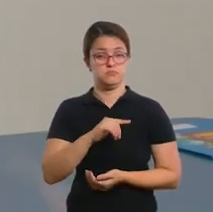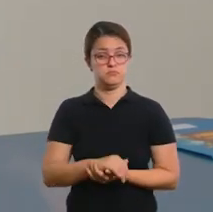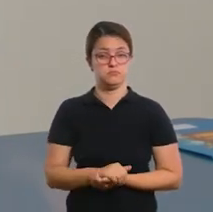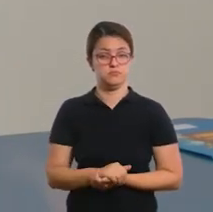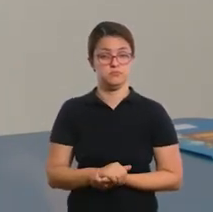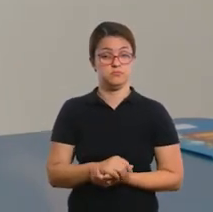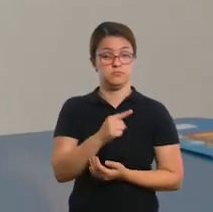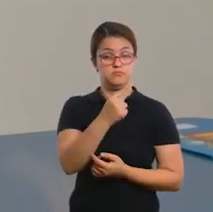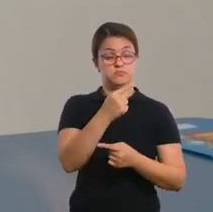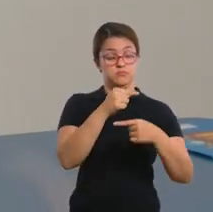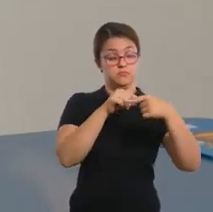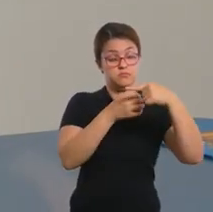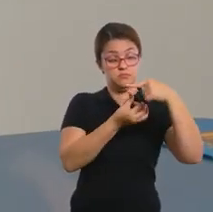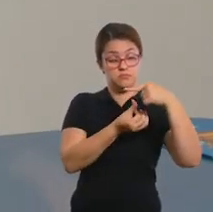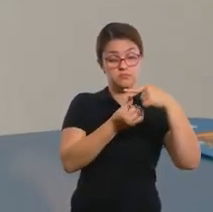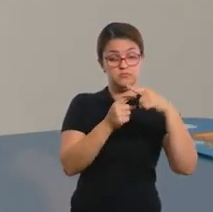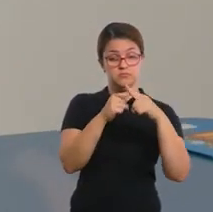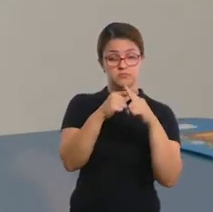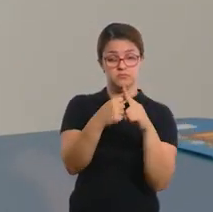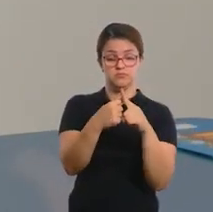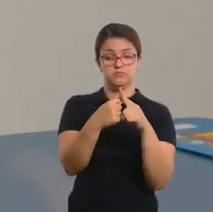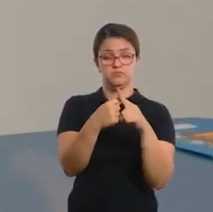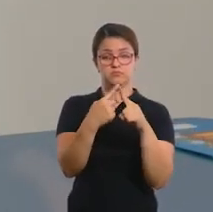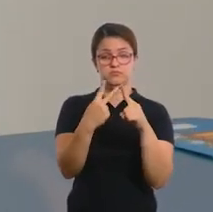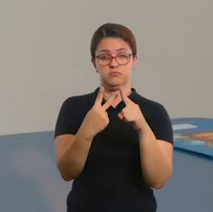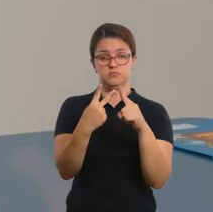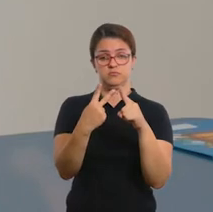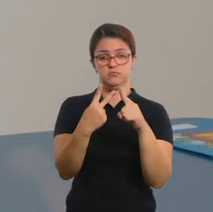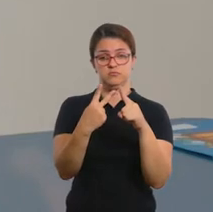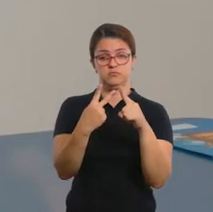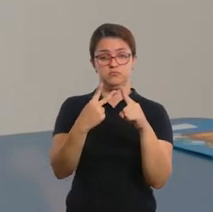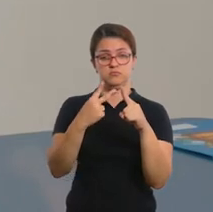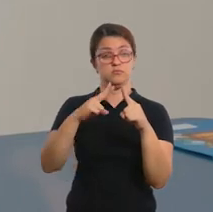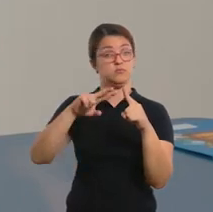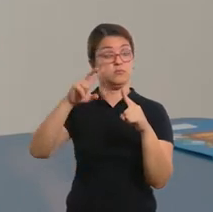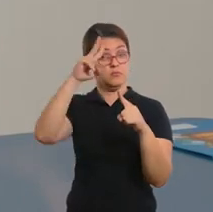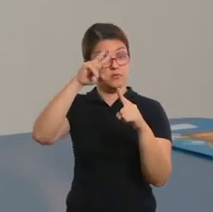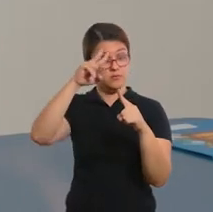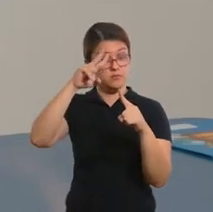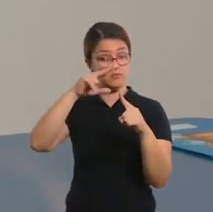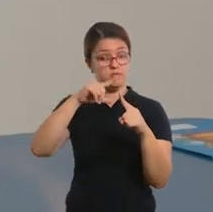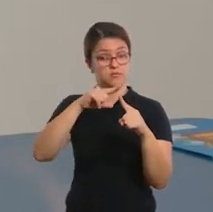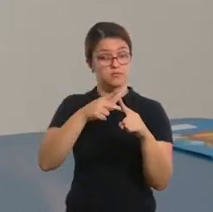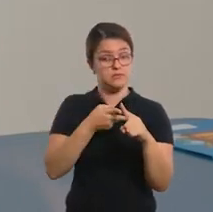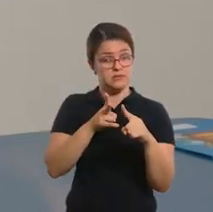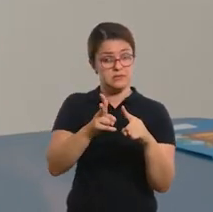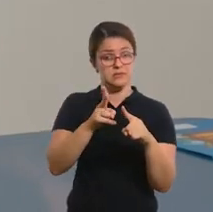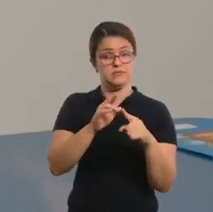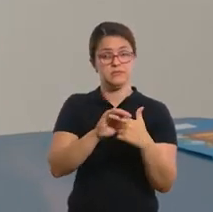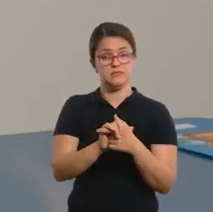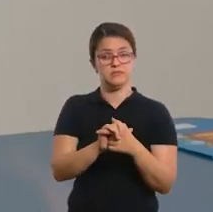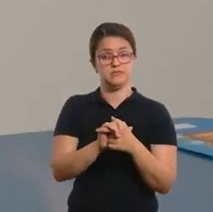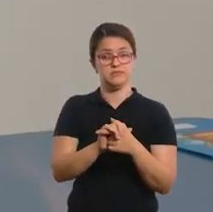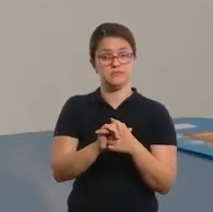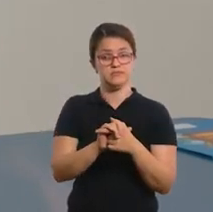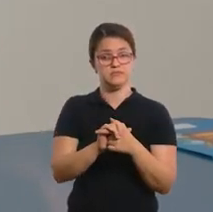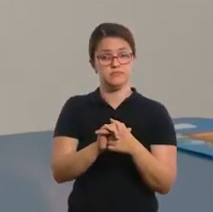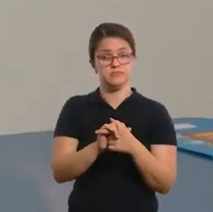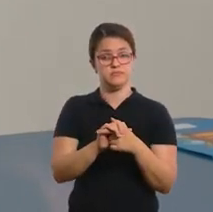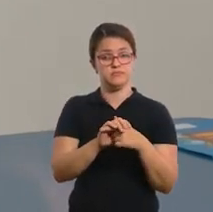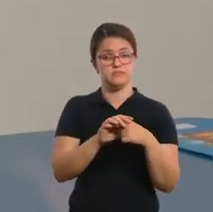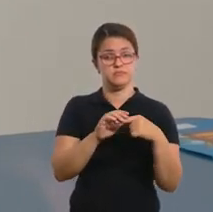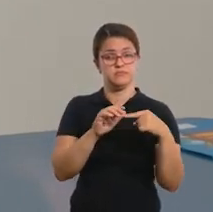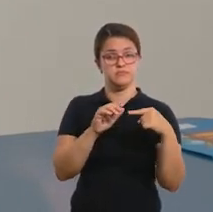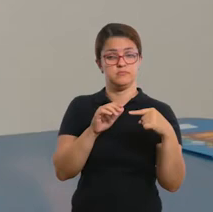tenho 1/6. Nós vamos multiplicar por 2. Lembrando que nós temos sempre que multiplicar